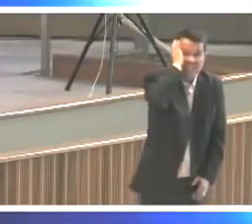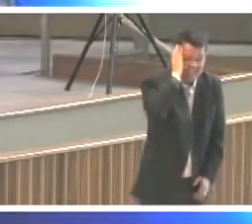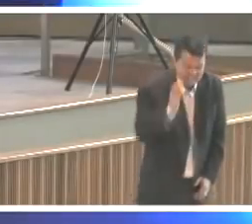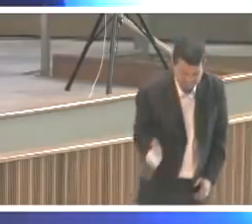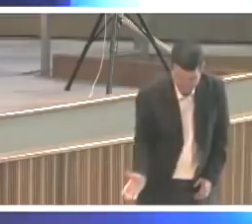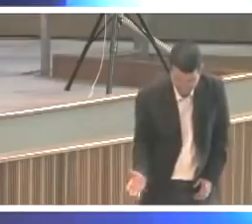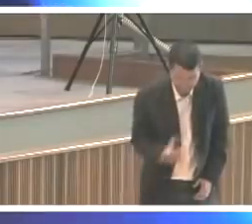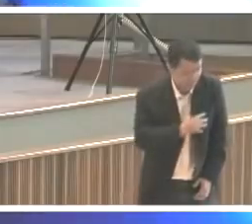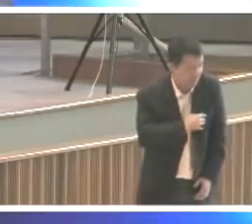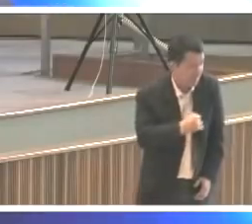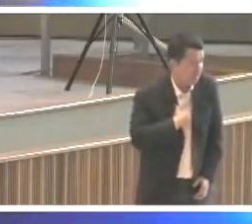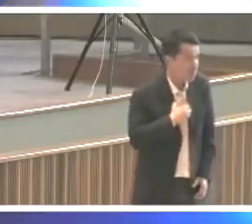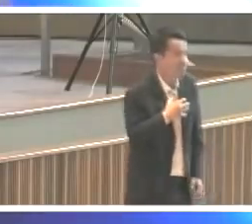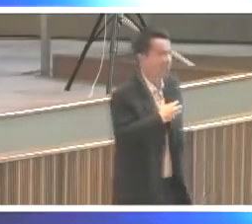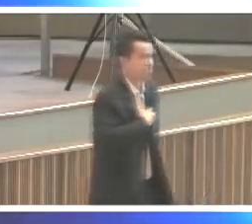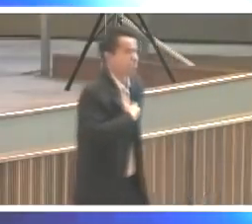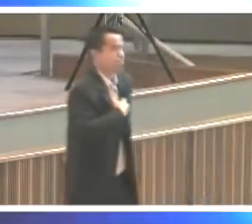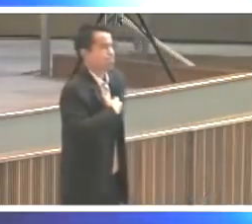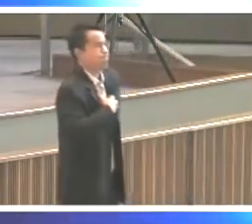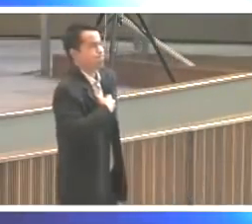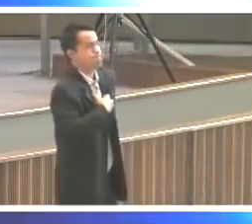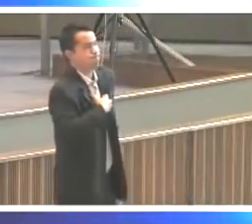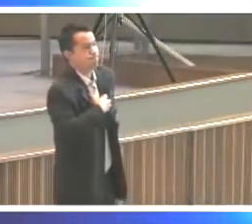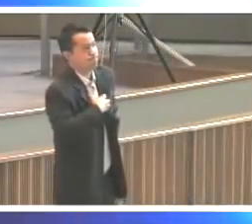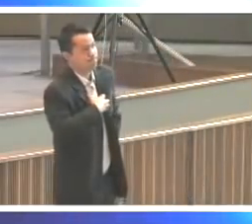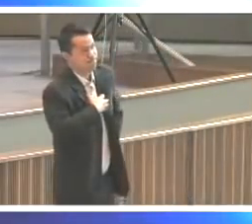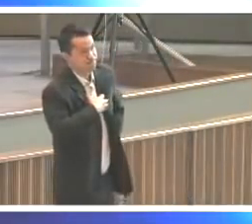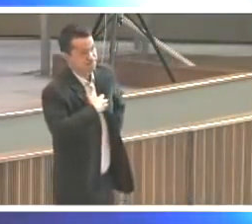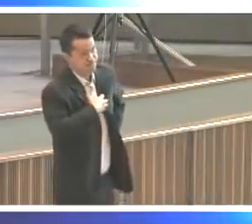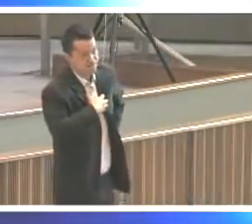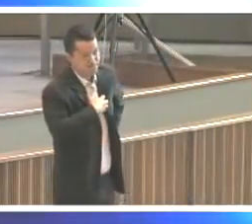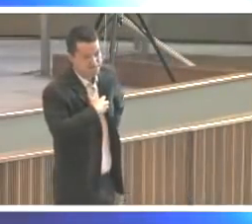Que coisa tremenda foi aquela palavra de Deus para mim.